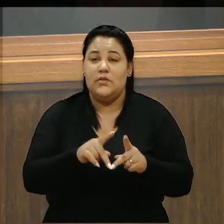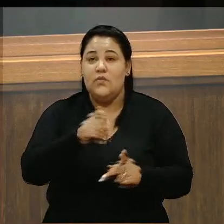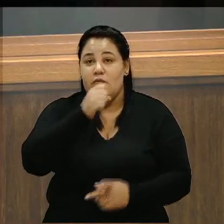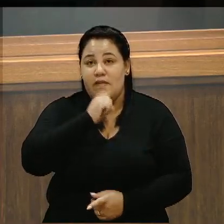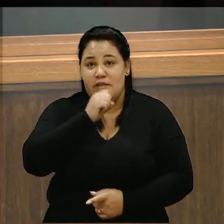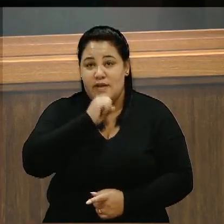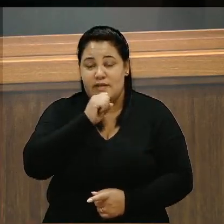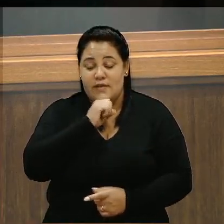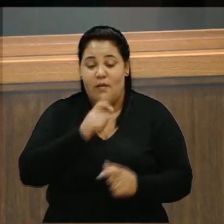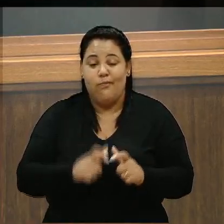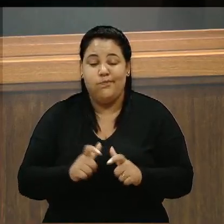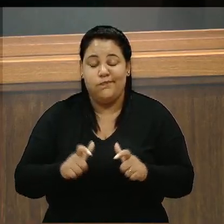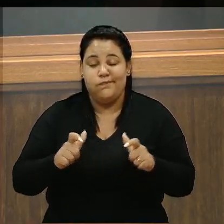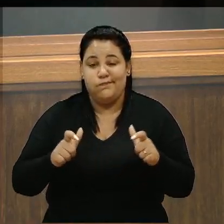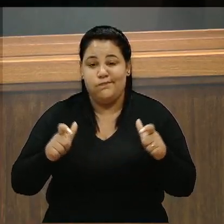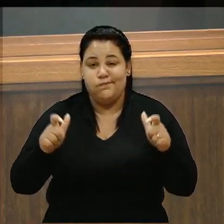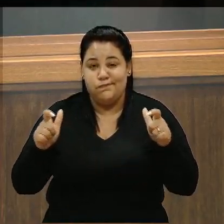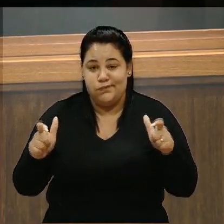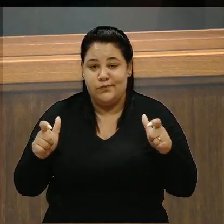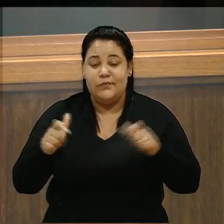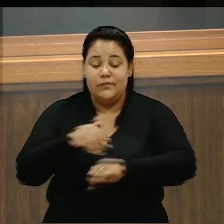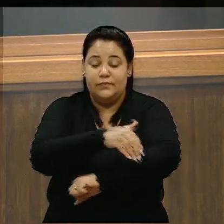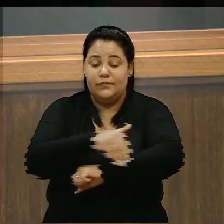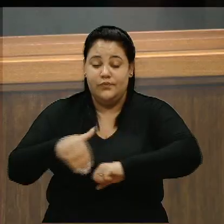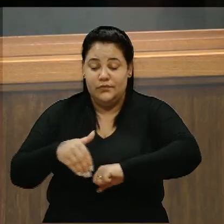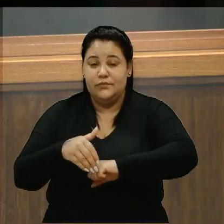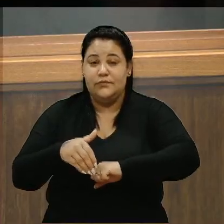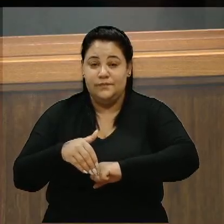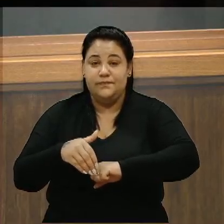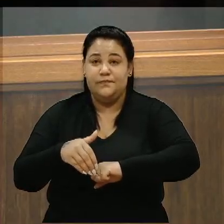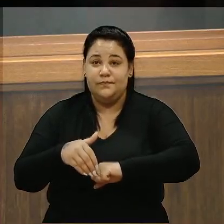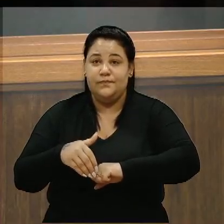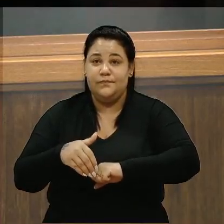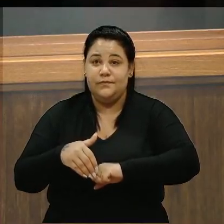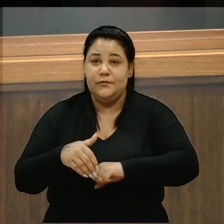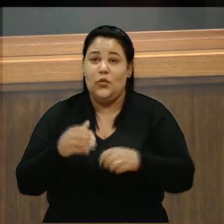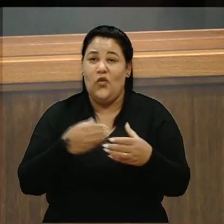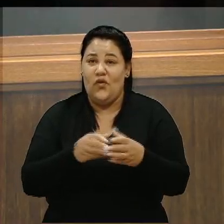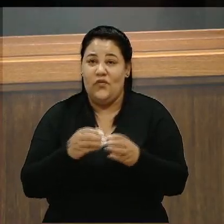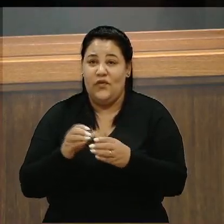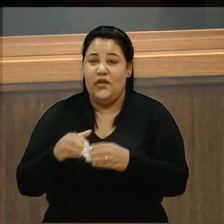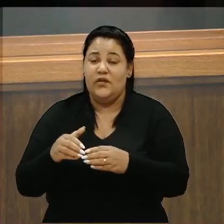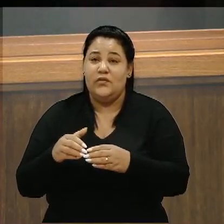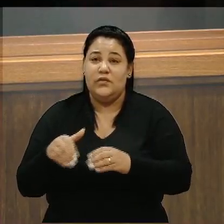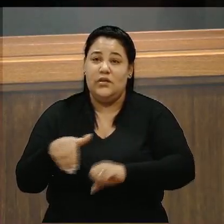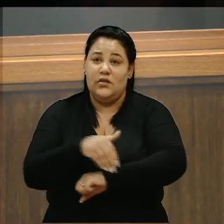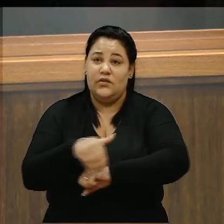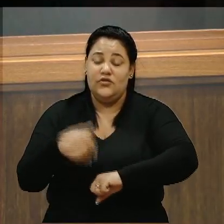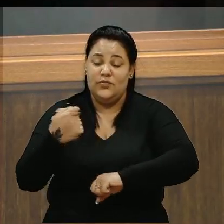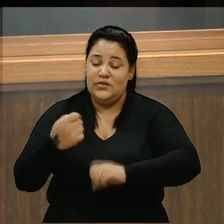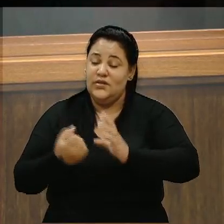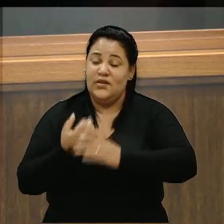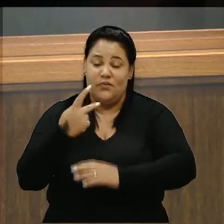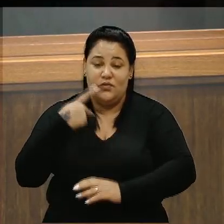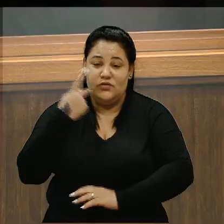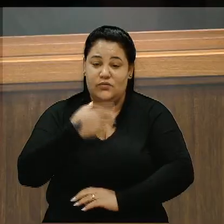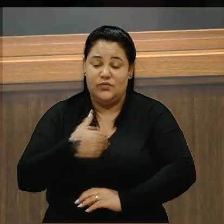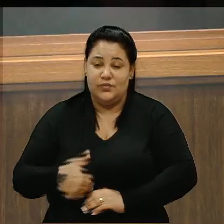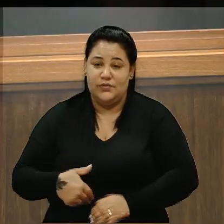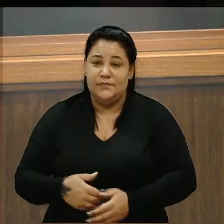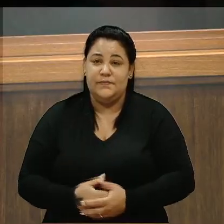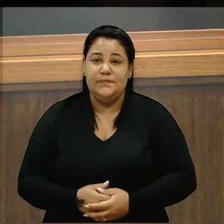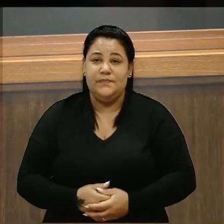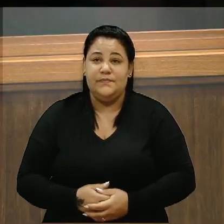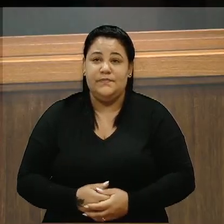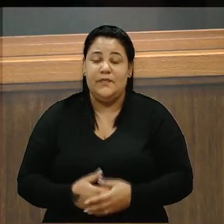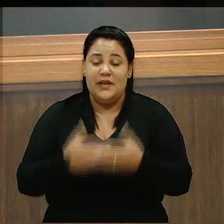a população em situação de rua está crescendo, nós precisamos de políticas públicas para isso. Este levantamento aqui